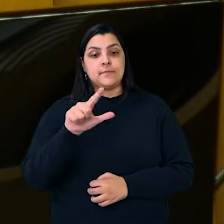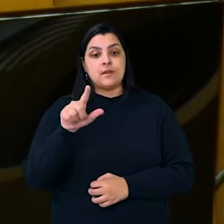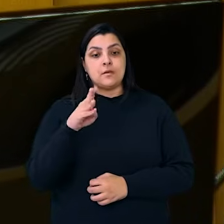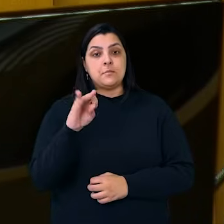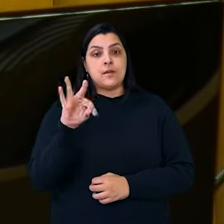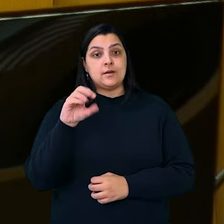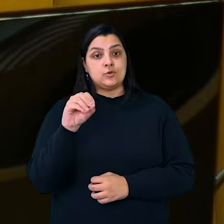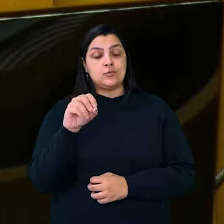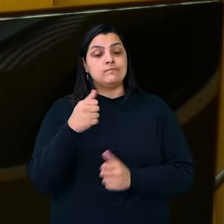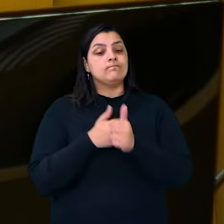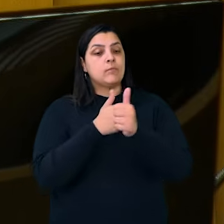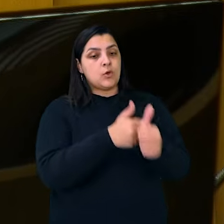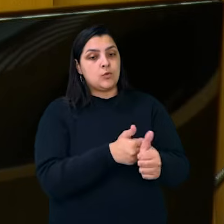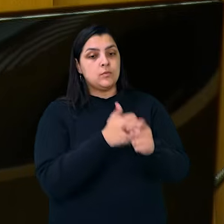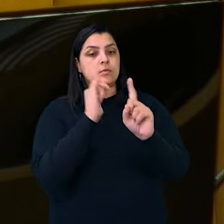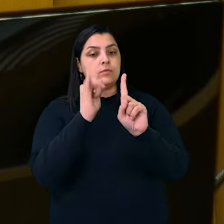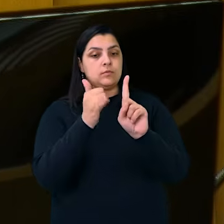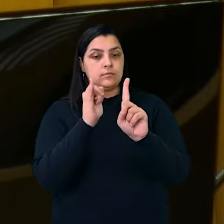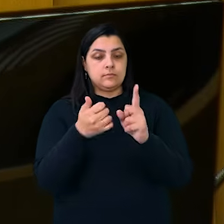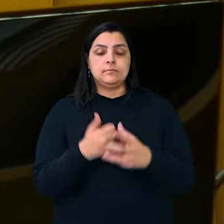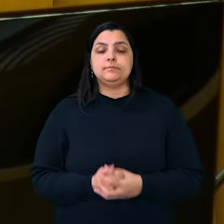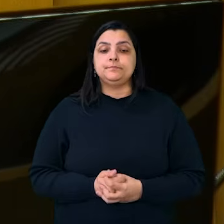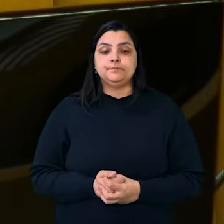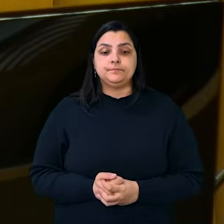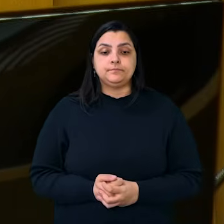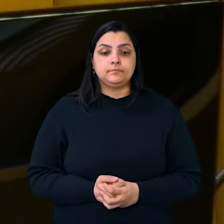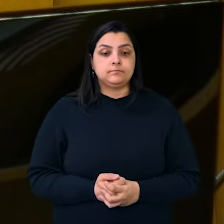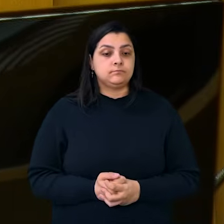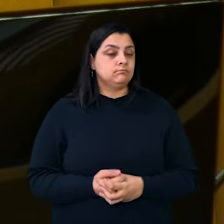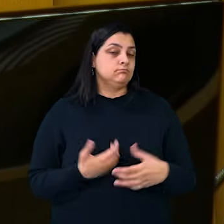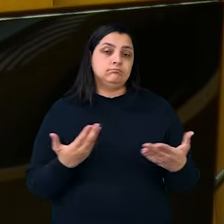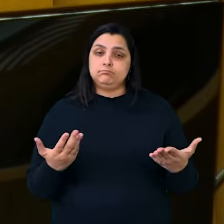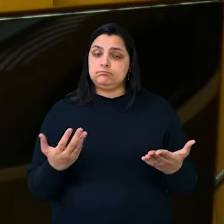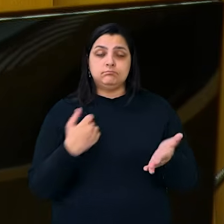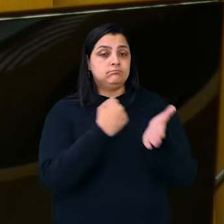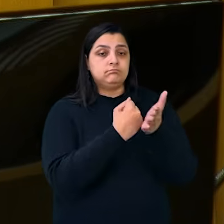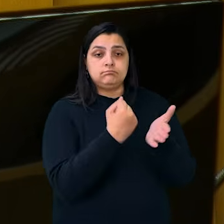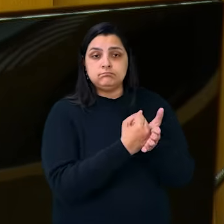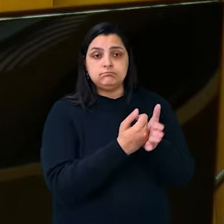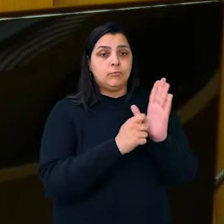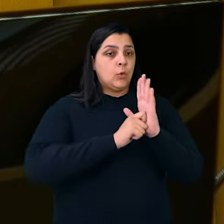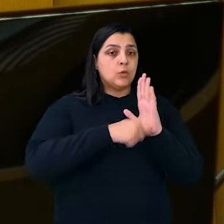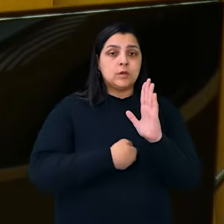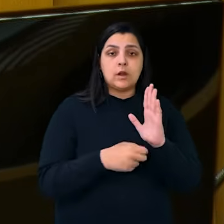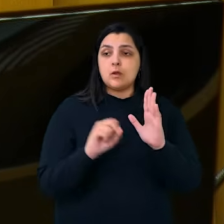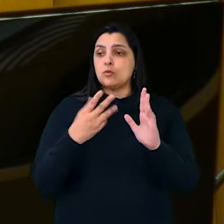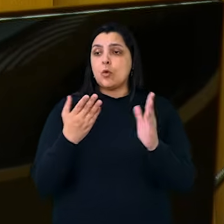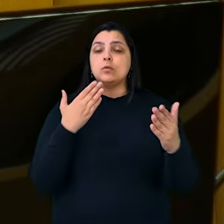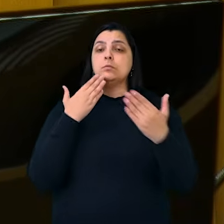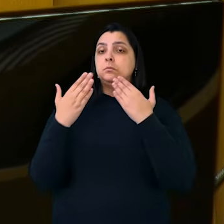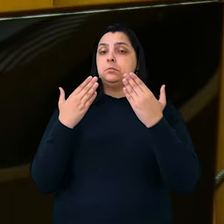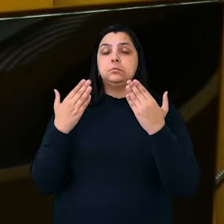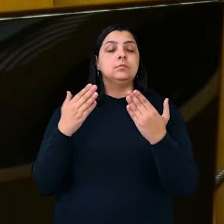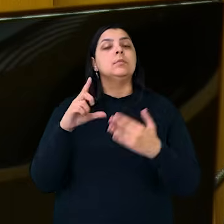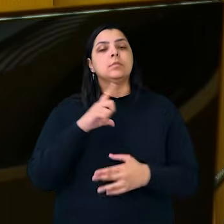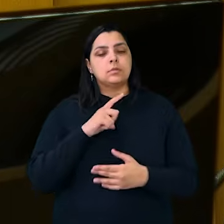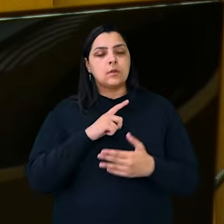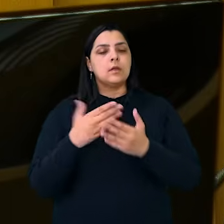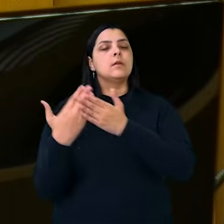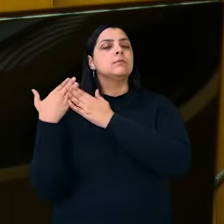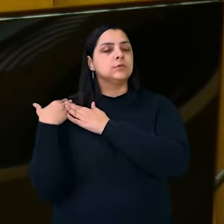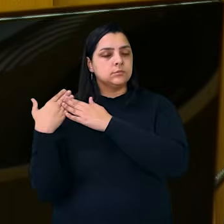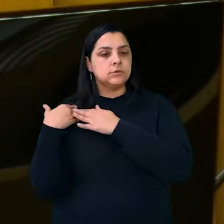Alberto Balazeiro acompanhou o relator. Independentemente da formação de vínculo ou não, como bem pontualmente relator, existe